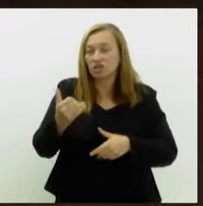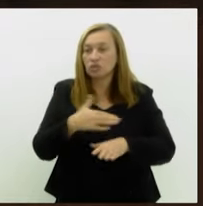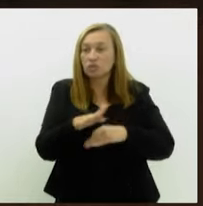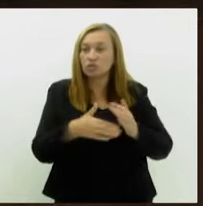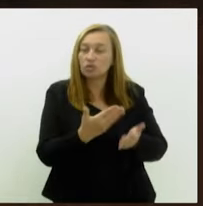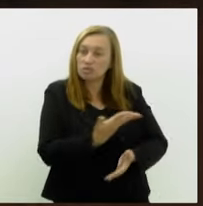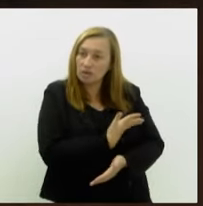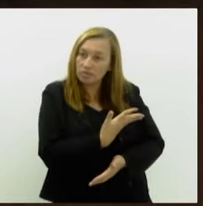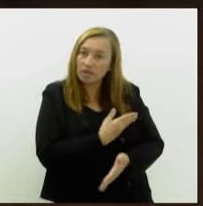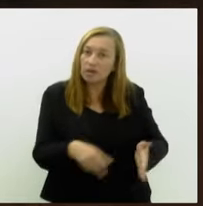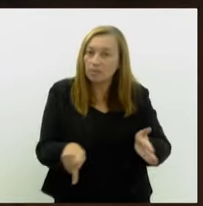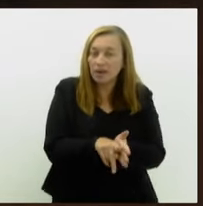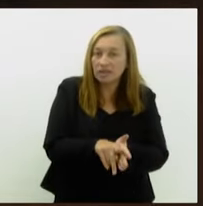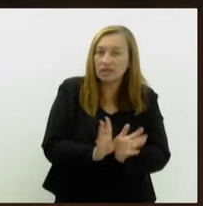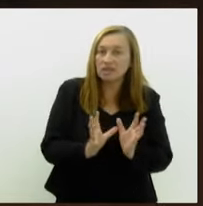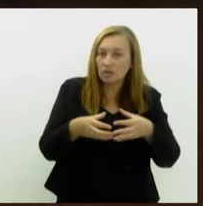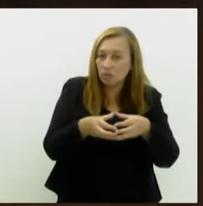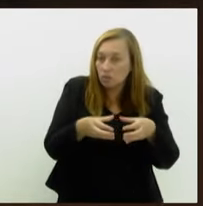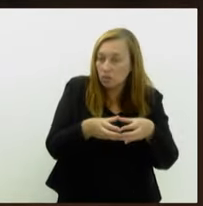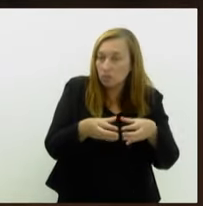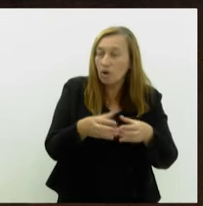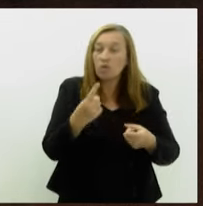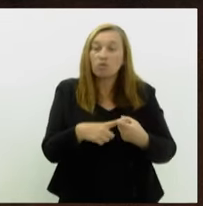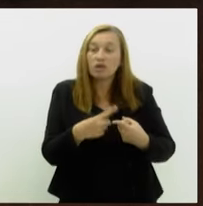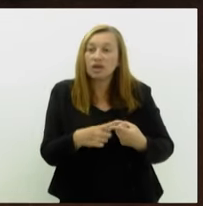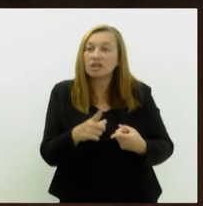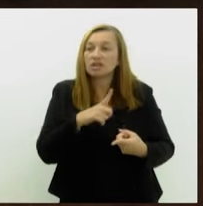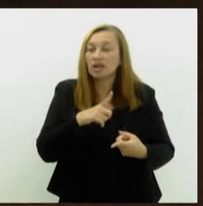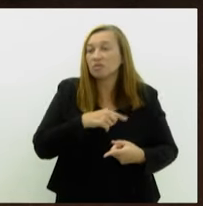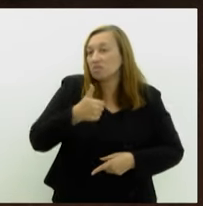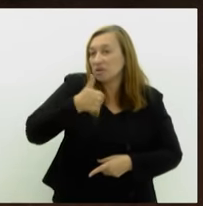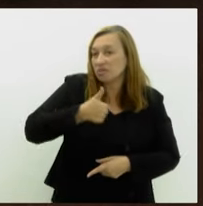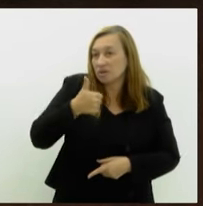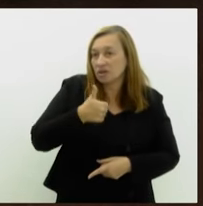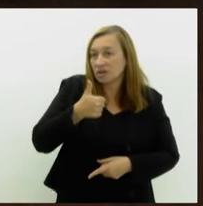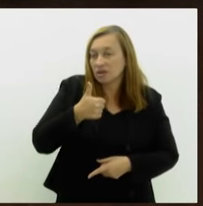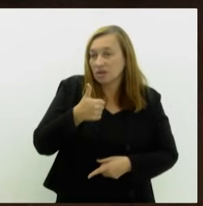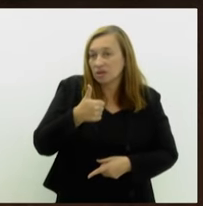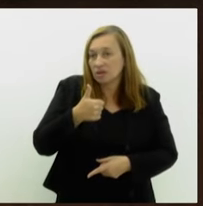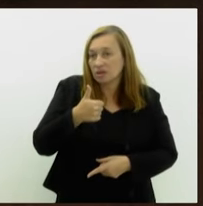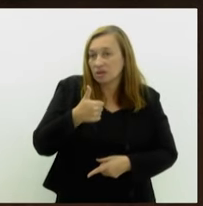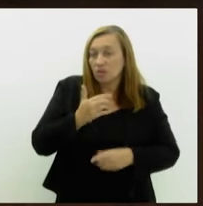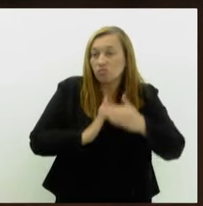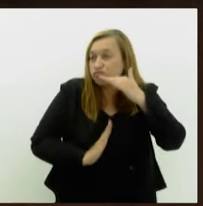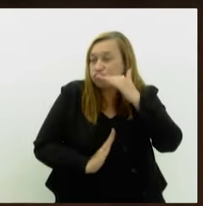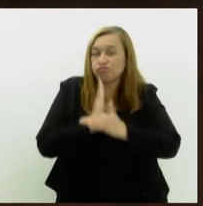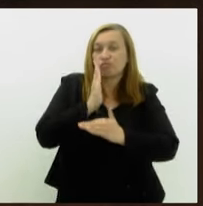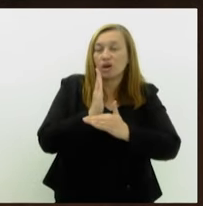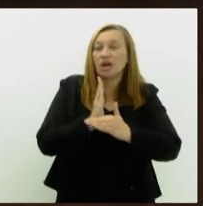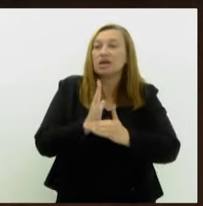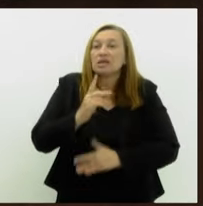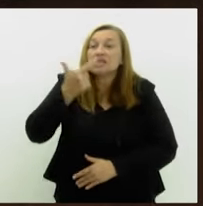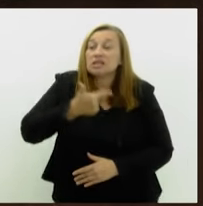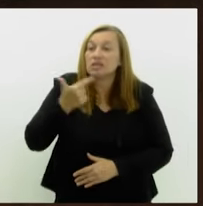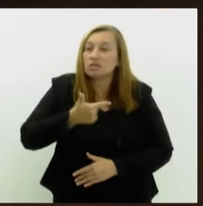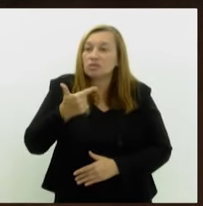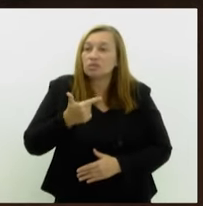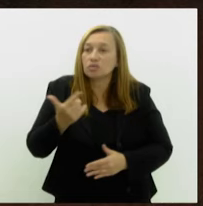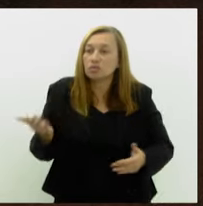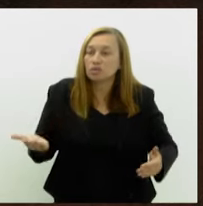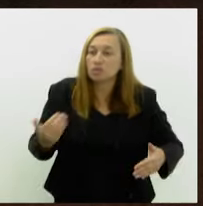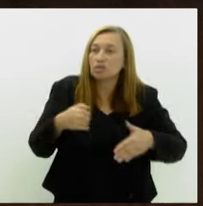colegas que fazem parte do colegiado, porque nós temos, em primeiro lugar, batido recorde de produtividade e, segundo, de